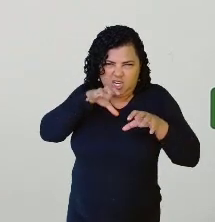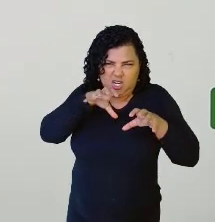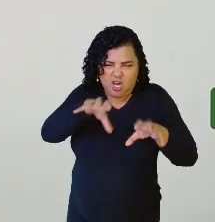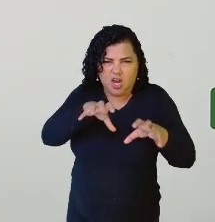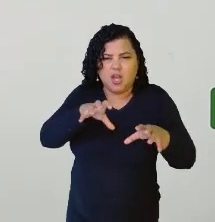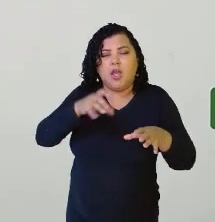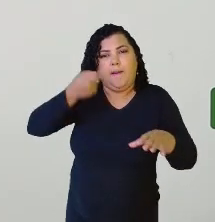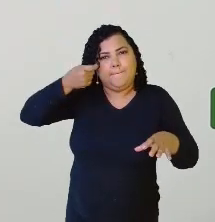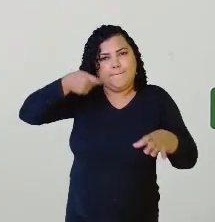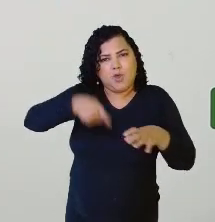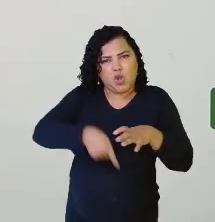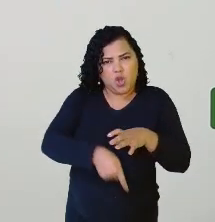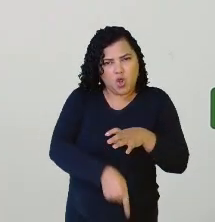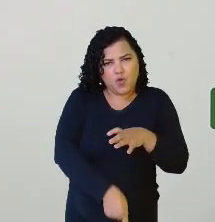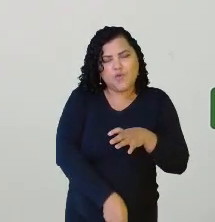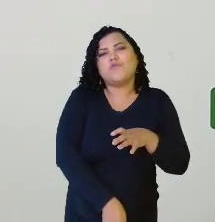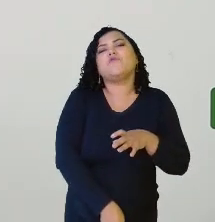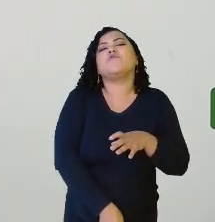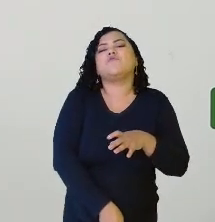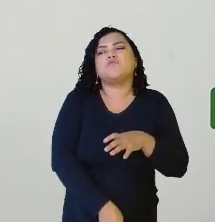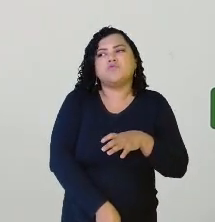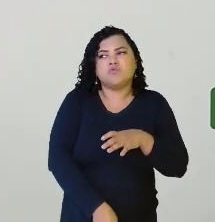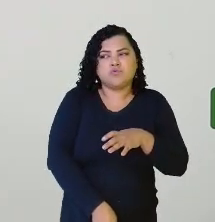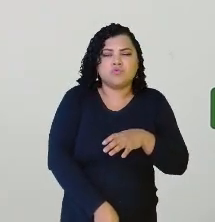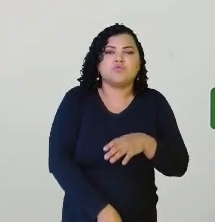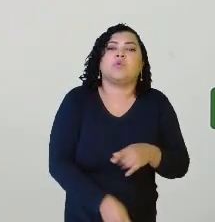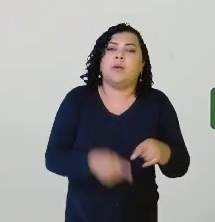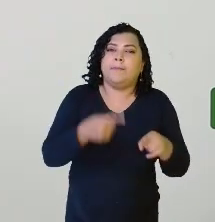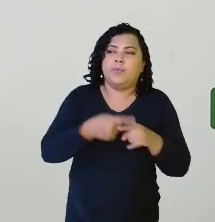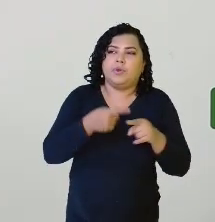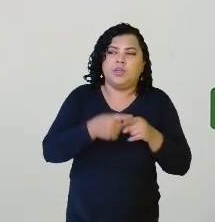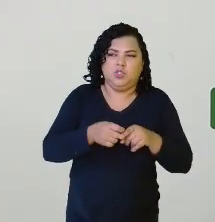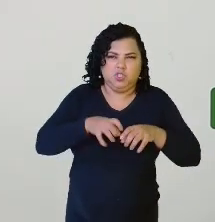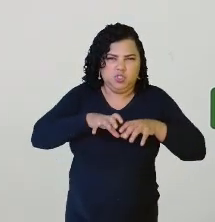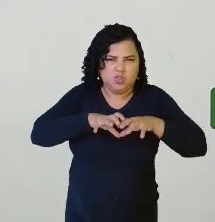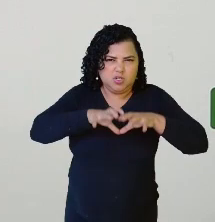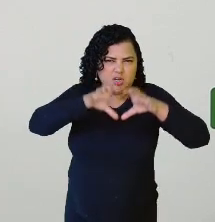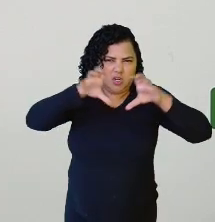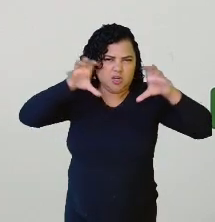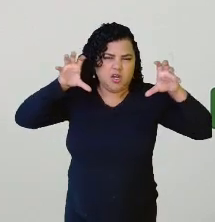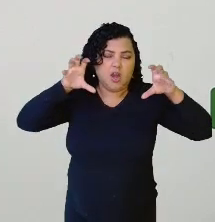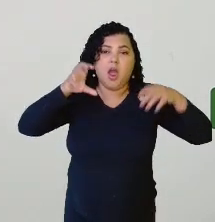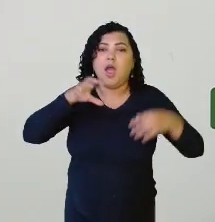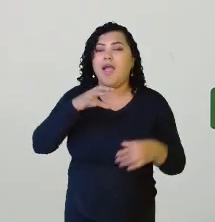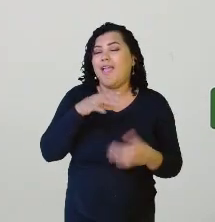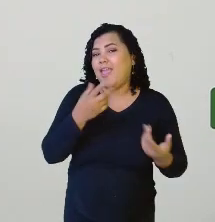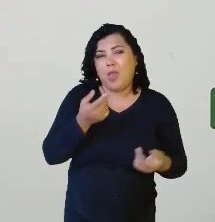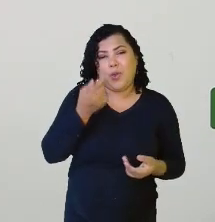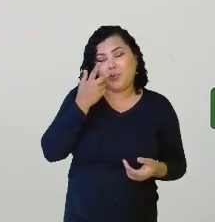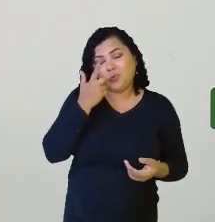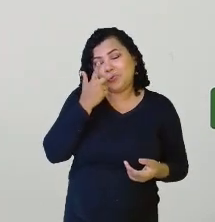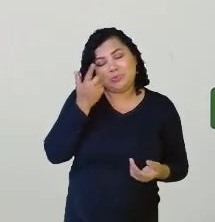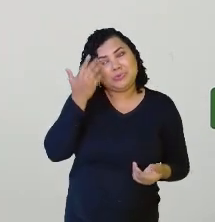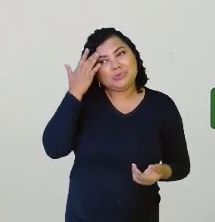no caso, alta, né? Porque o tigre ele faz aquele, é muito forte, eu não sei imitar um